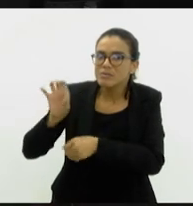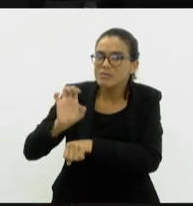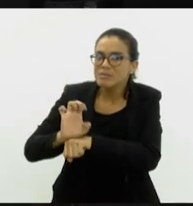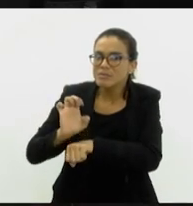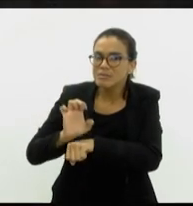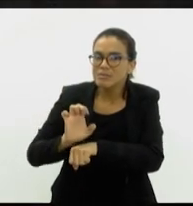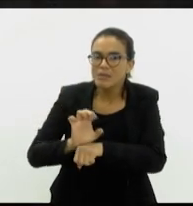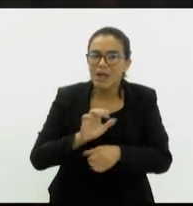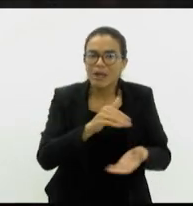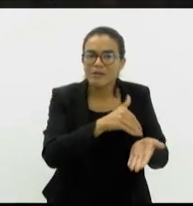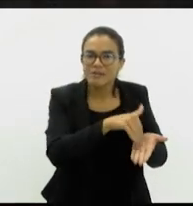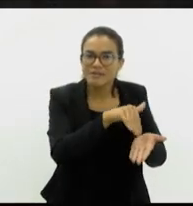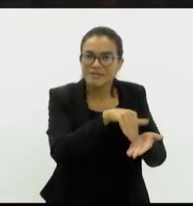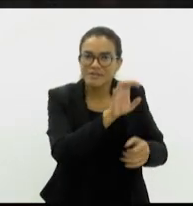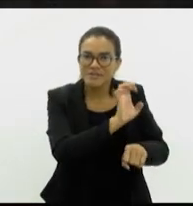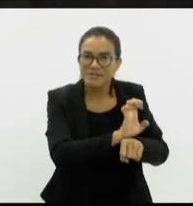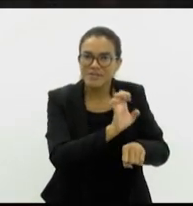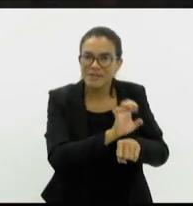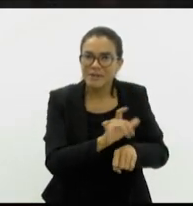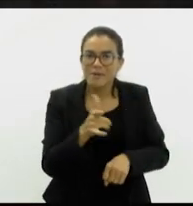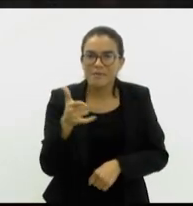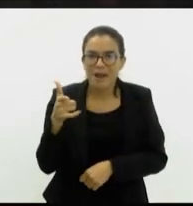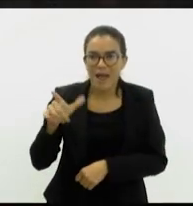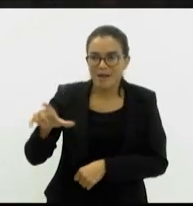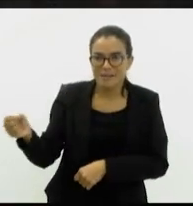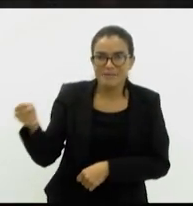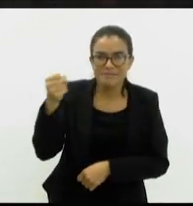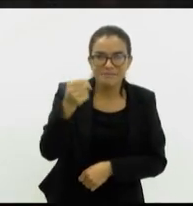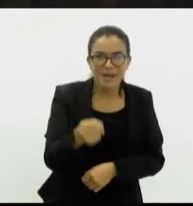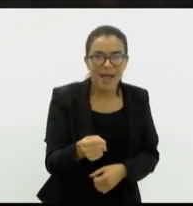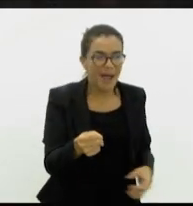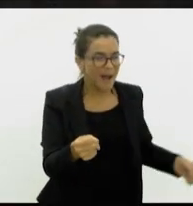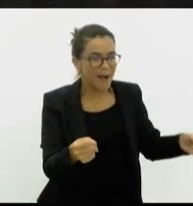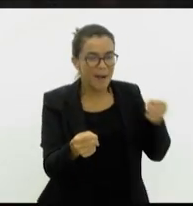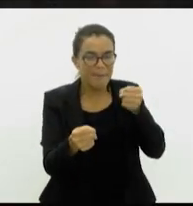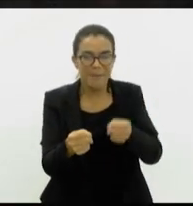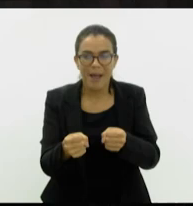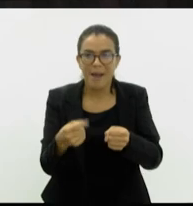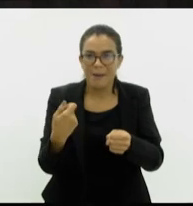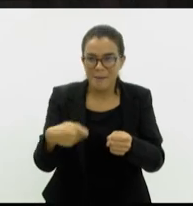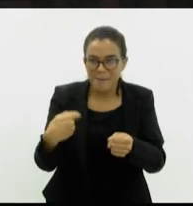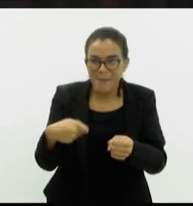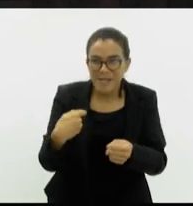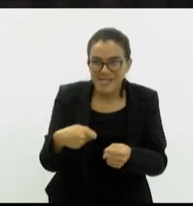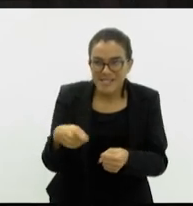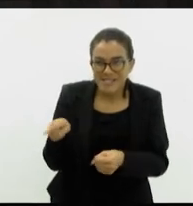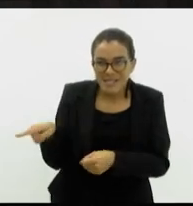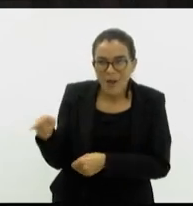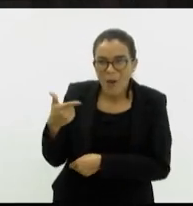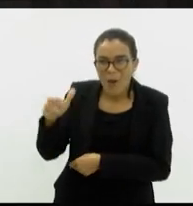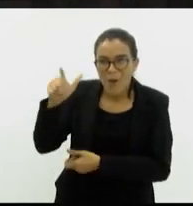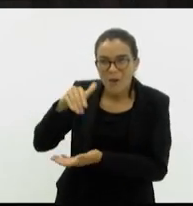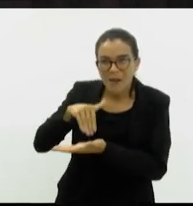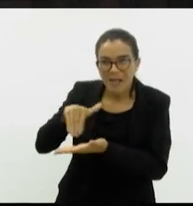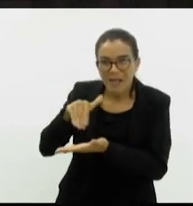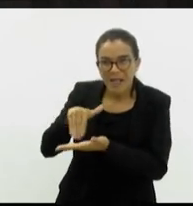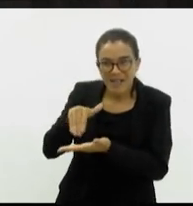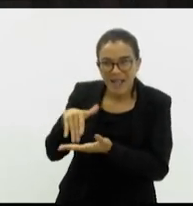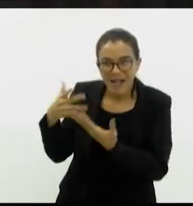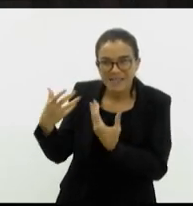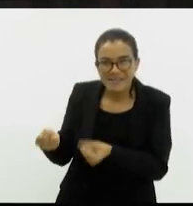para nomear um subordinado precisa o aval de outro secretário